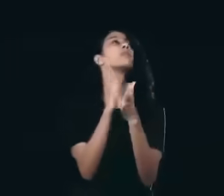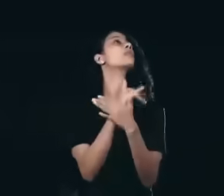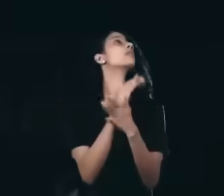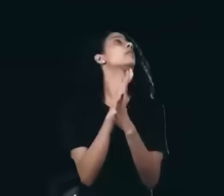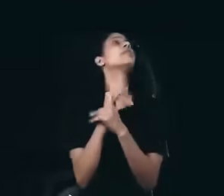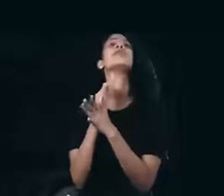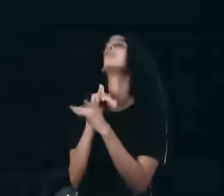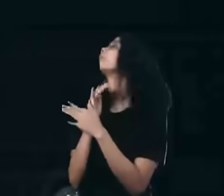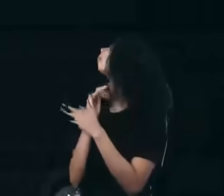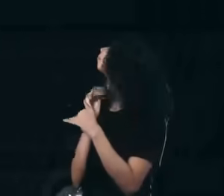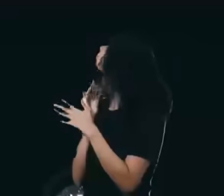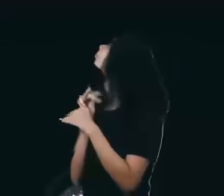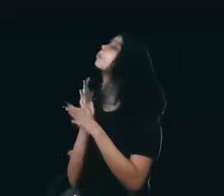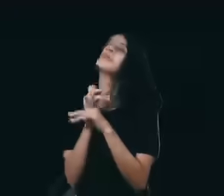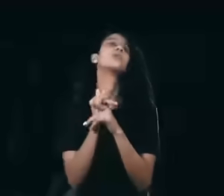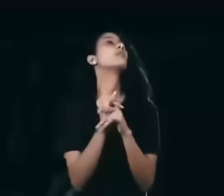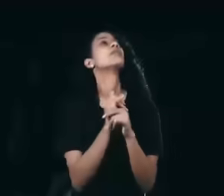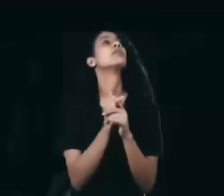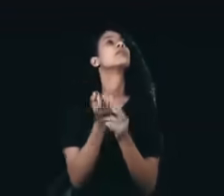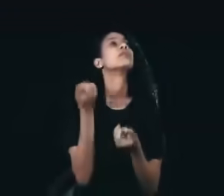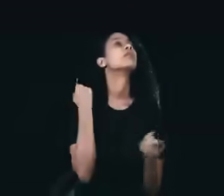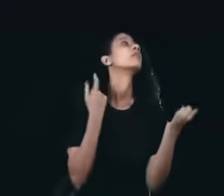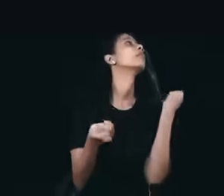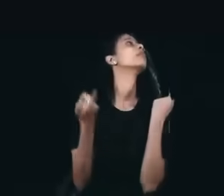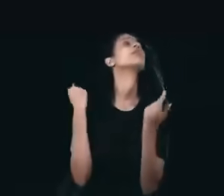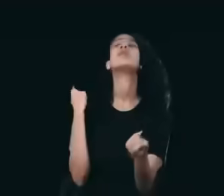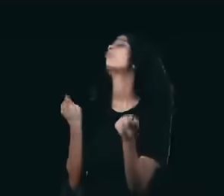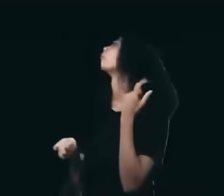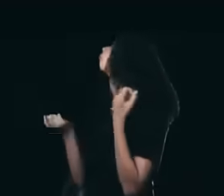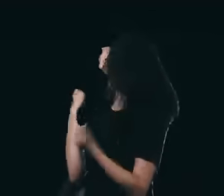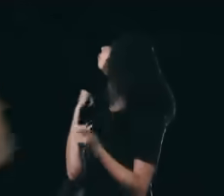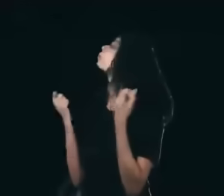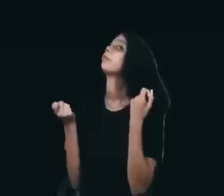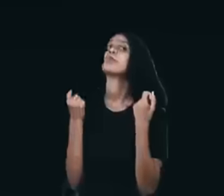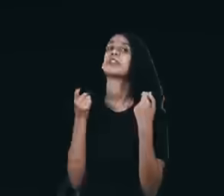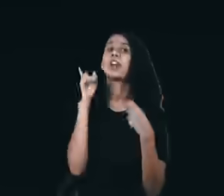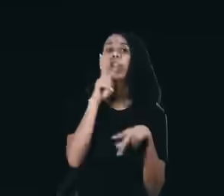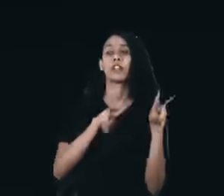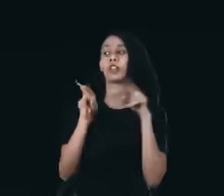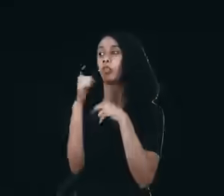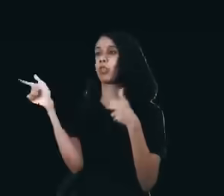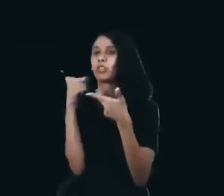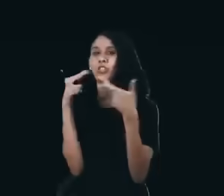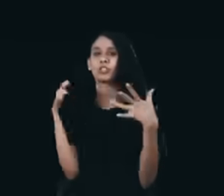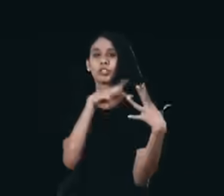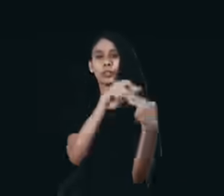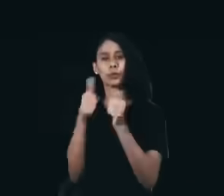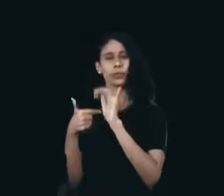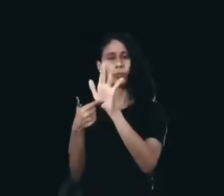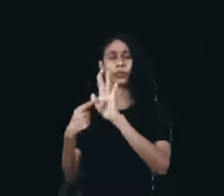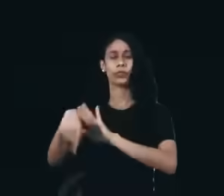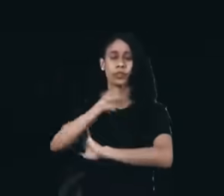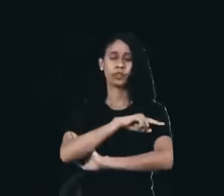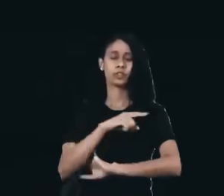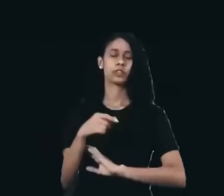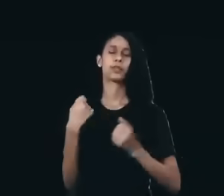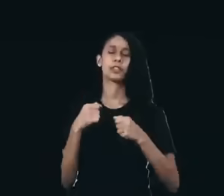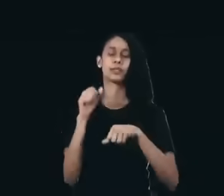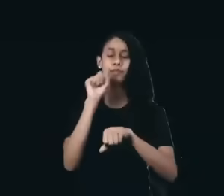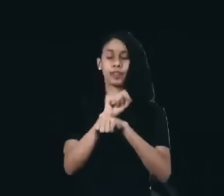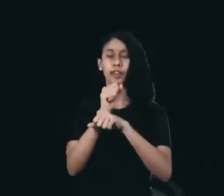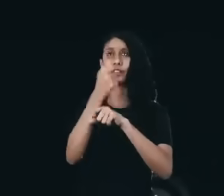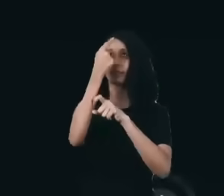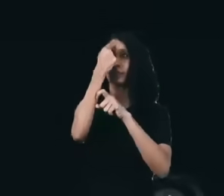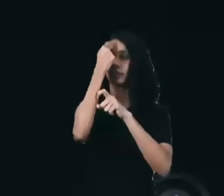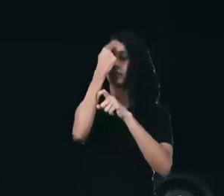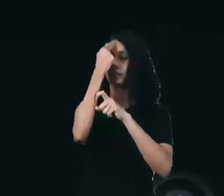meio às milhares de distrações que o mundo tenta colocar na sua vida? Nós precisamos parar e alinhar a nossa